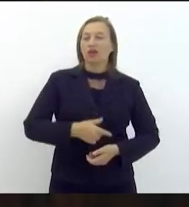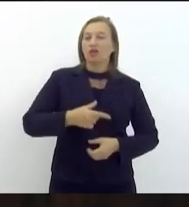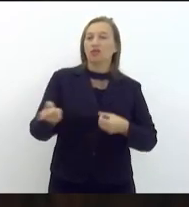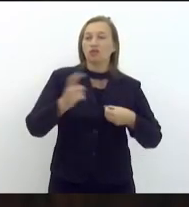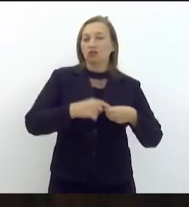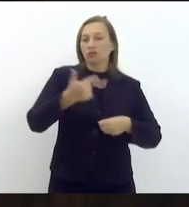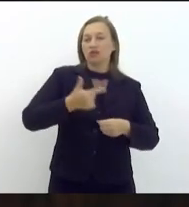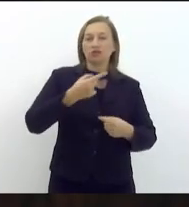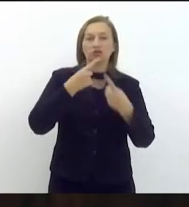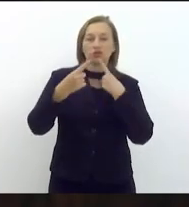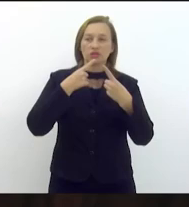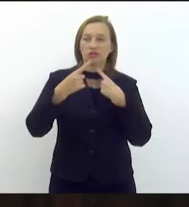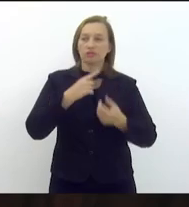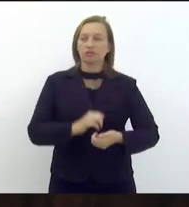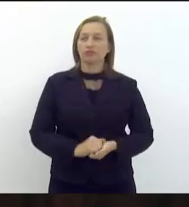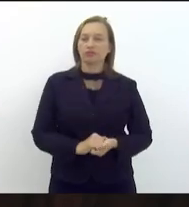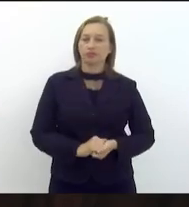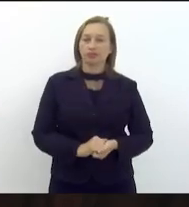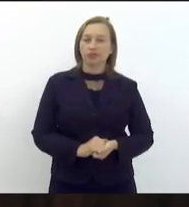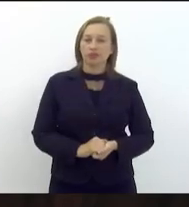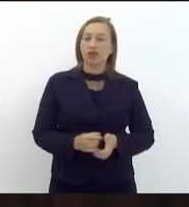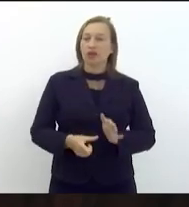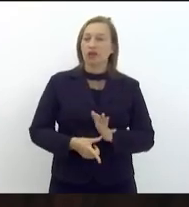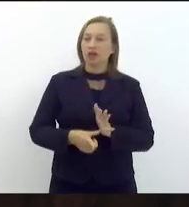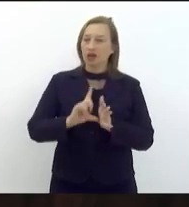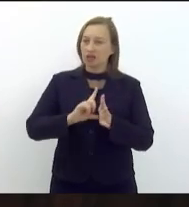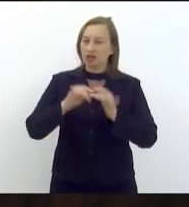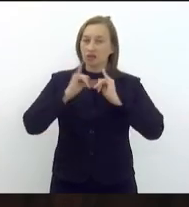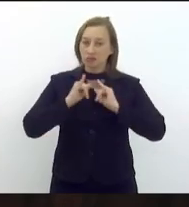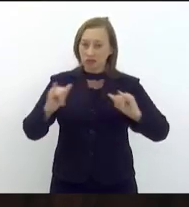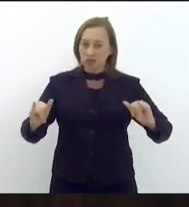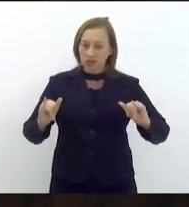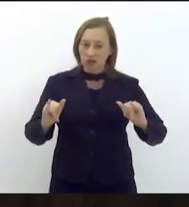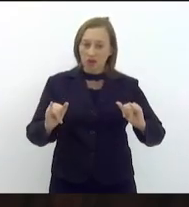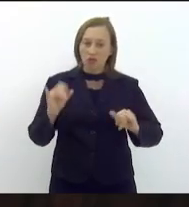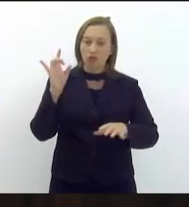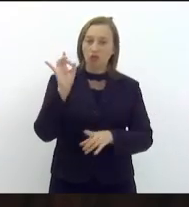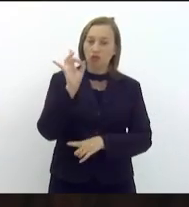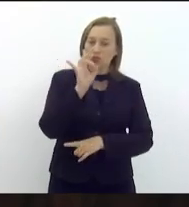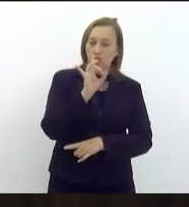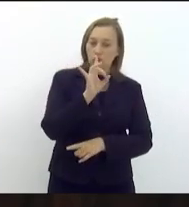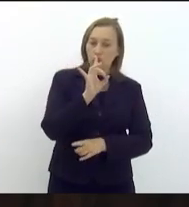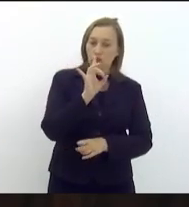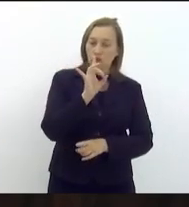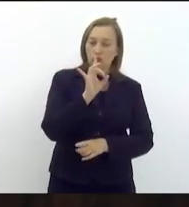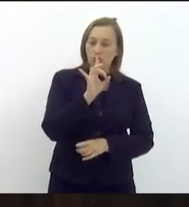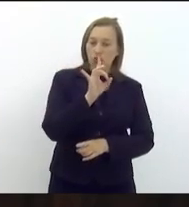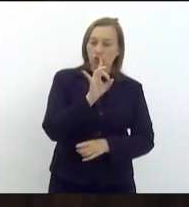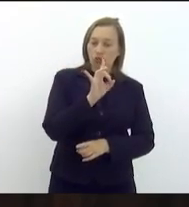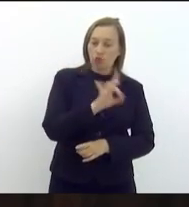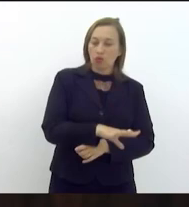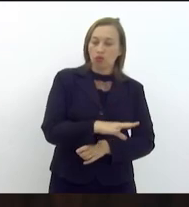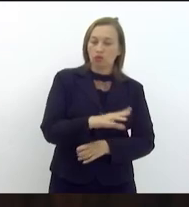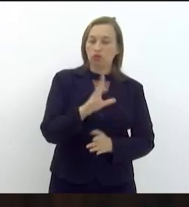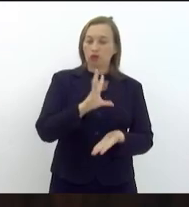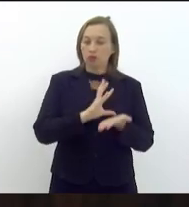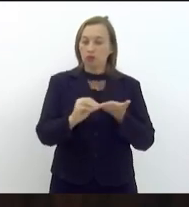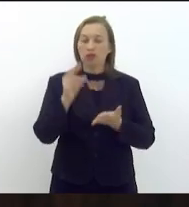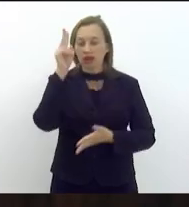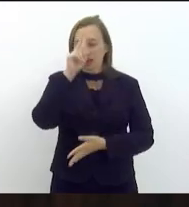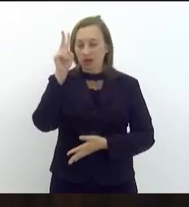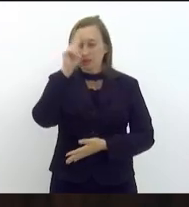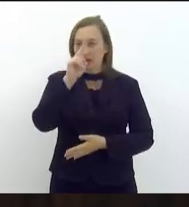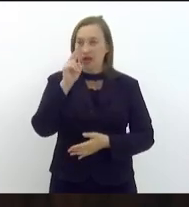segunda discussão antes da gente anunciar o penúltimo da nossa pauta gostaria de lembrar